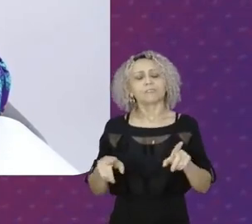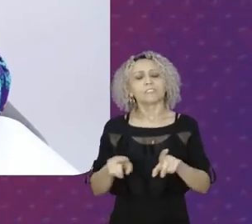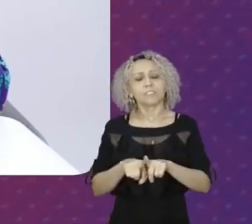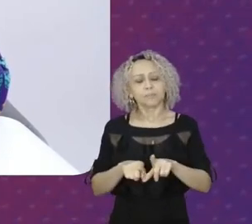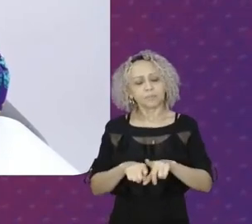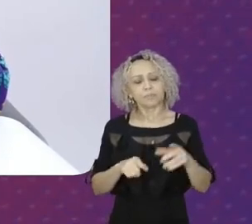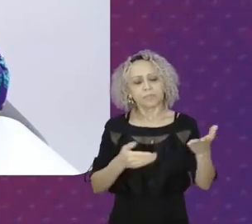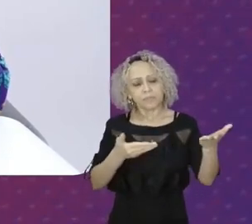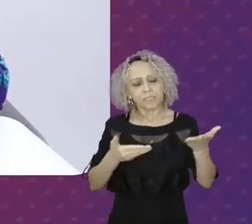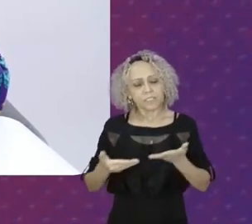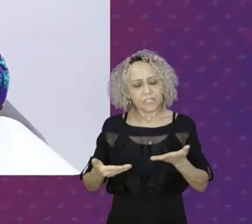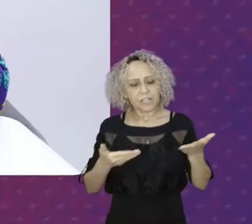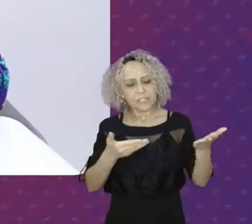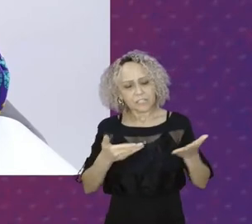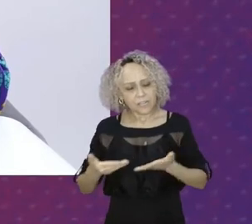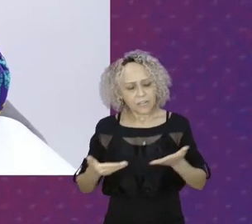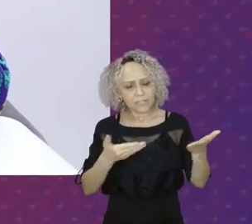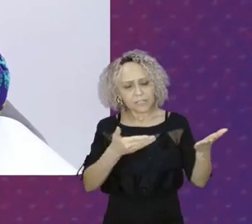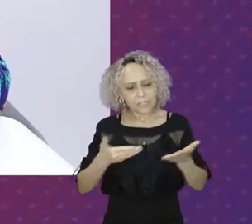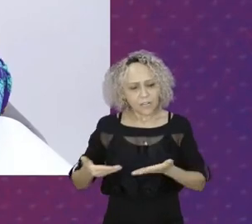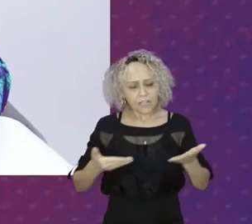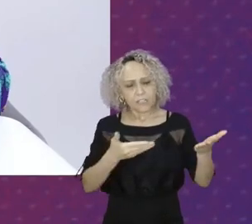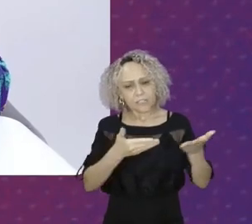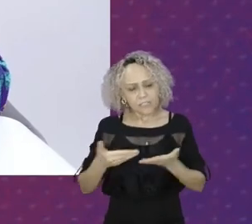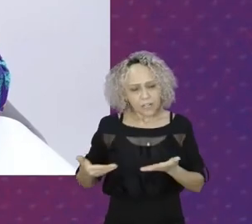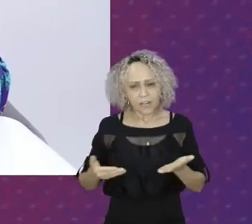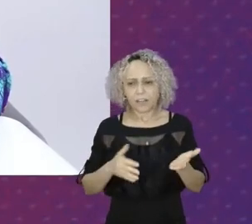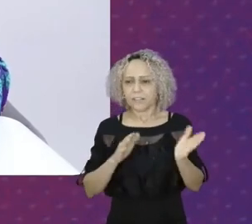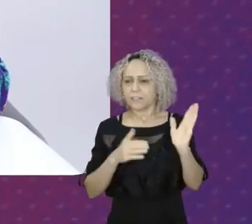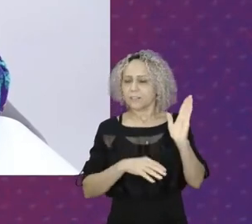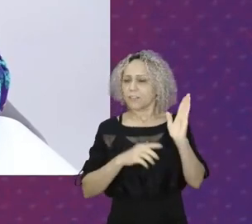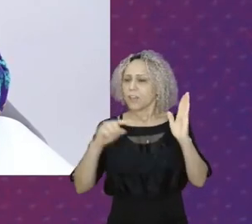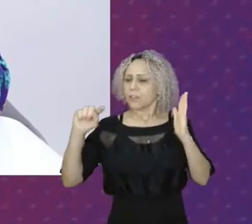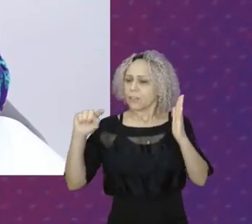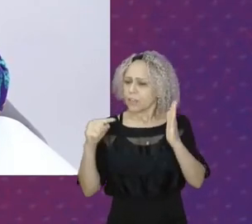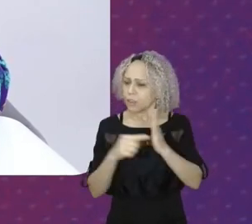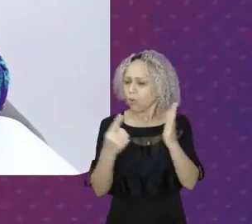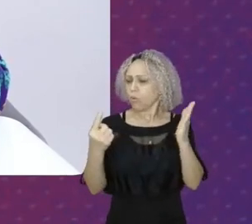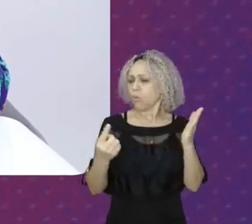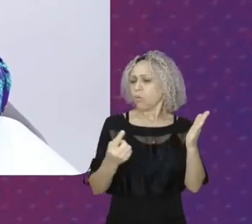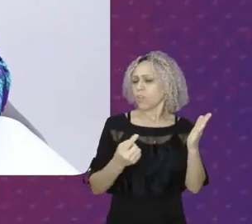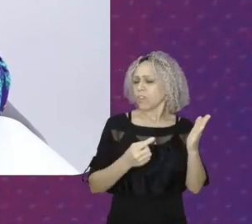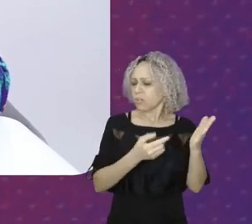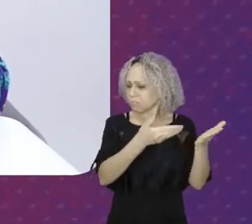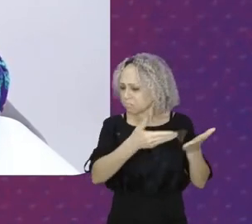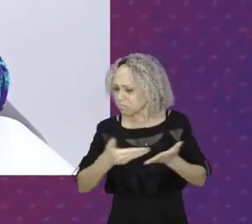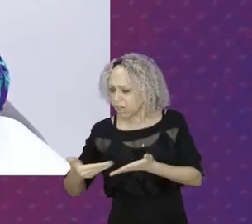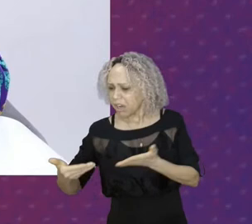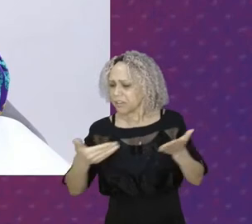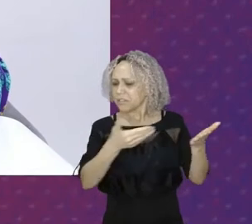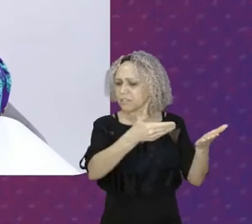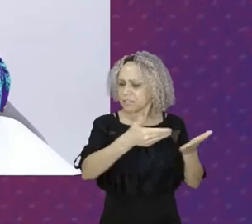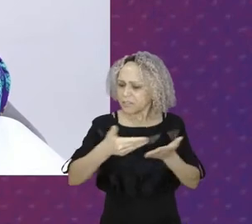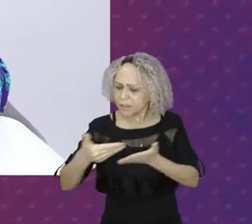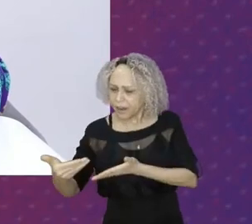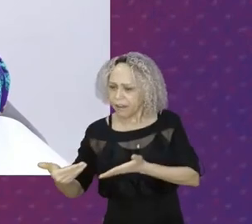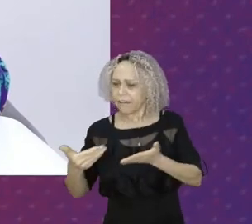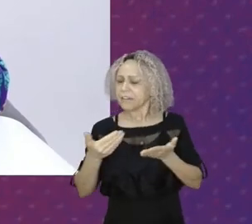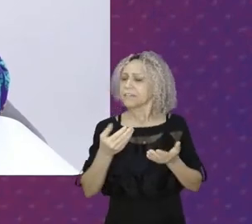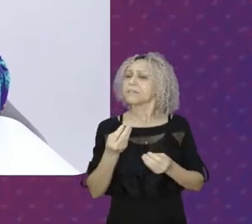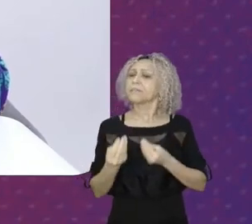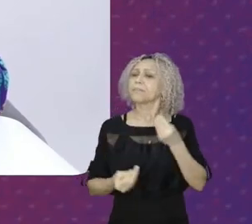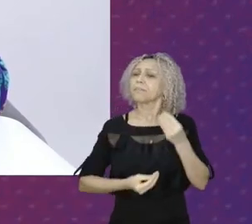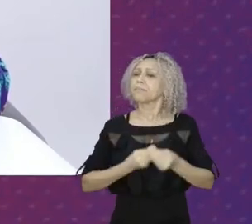as denúncias que chegam, né? Agora, recentemente a gente fez a campanha, a Frente fez a campanha, elas